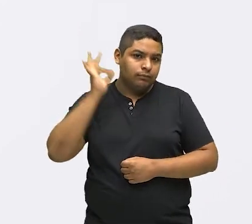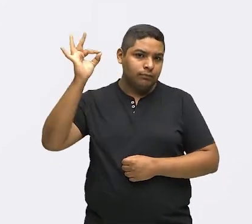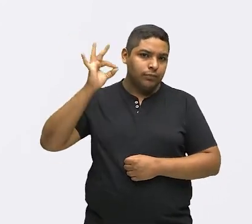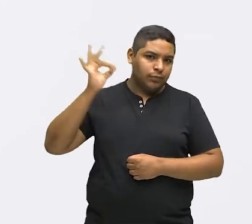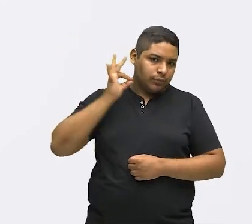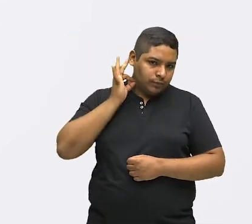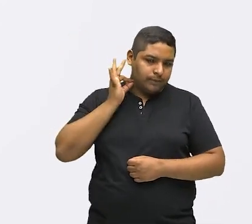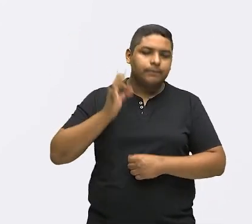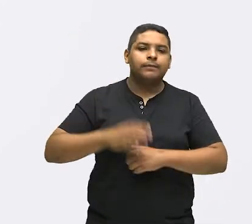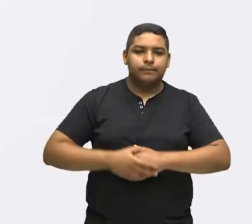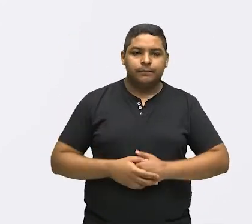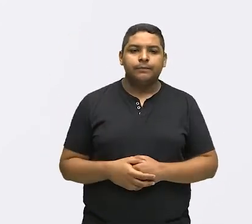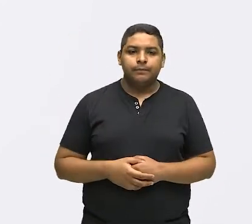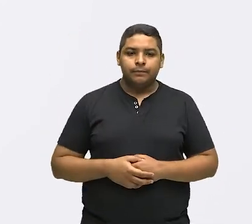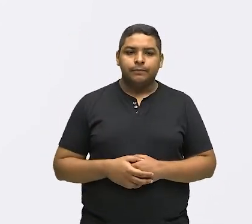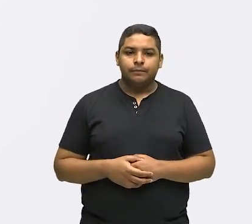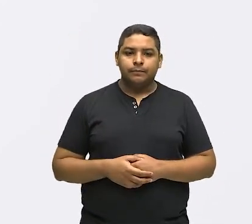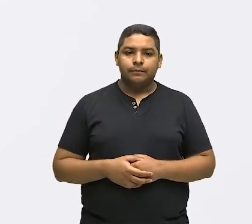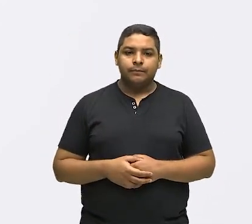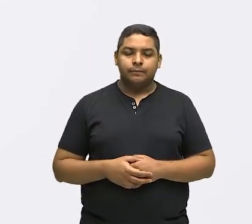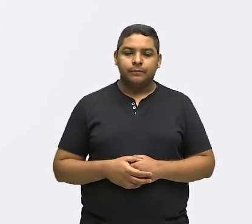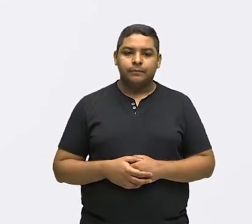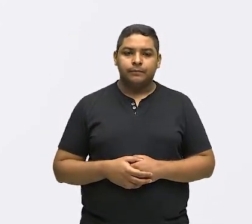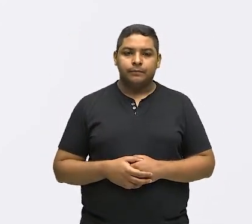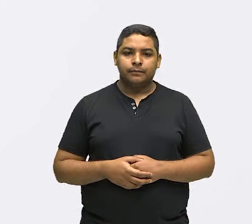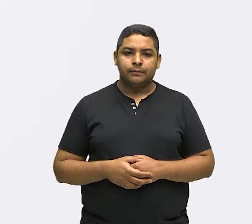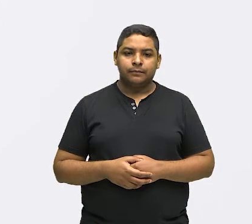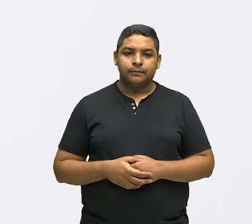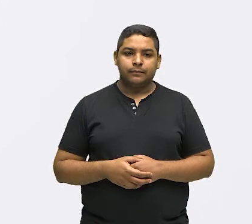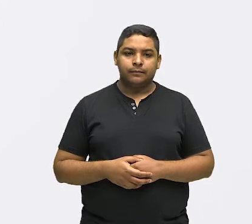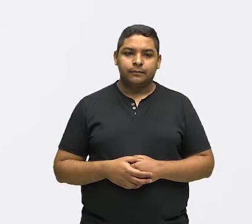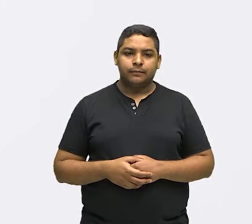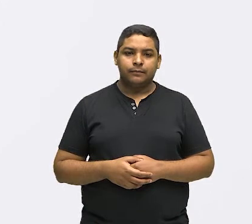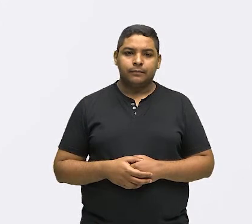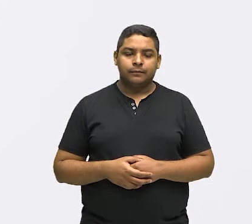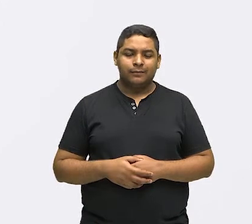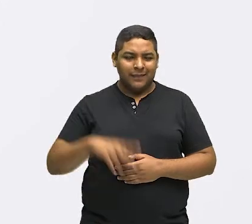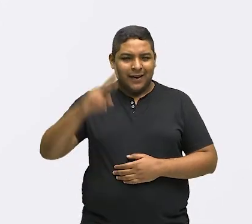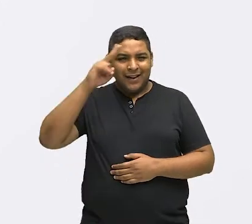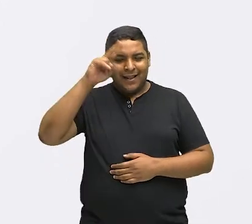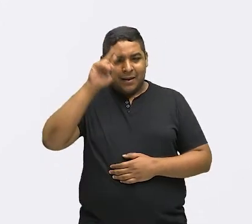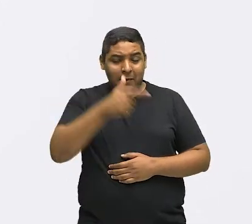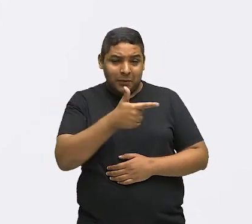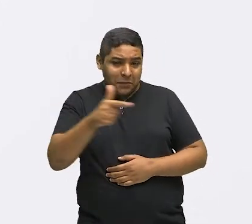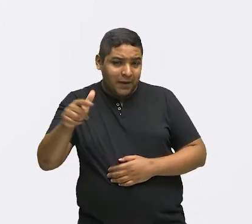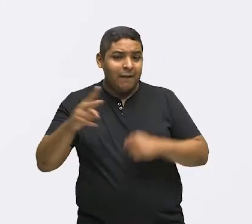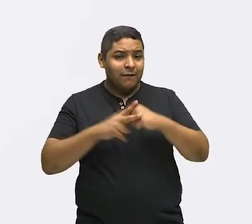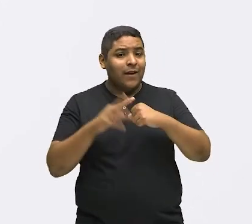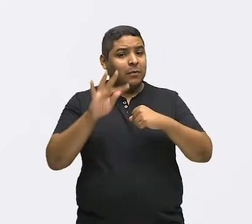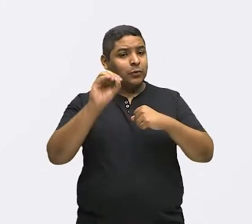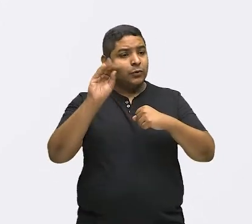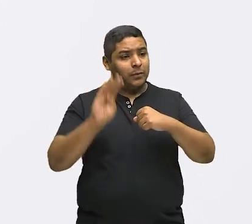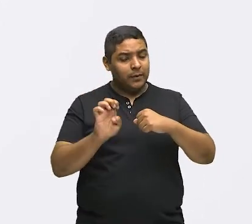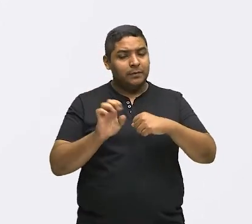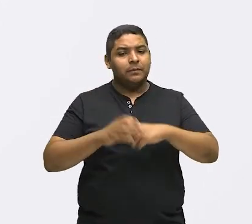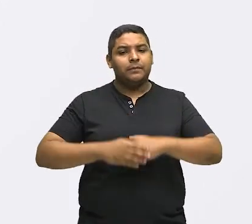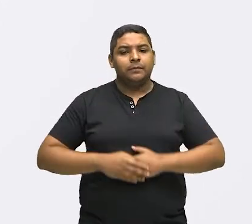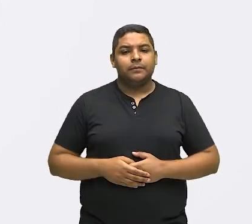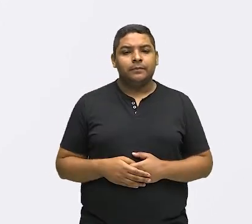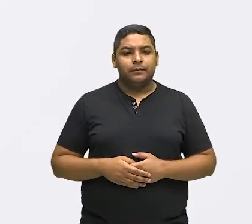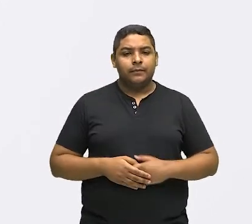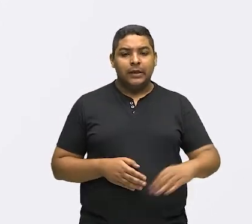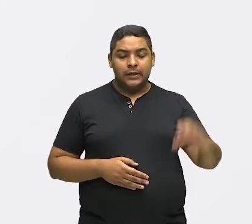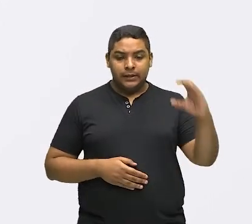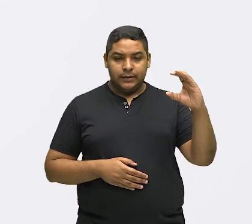aí antes deste nome, que é a palavra B, tudo bem? Lembra que a gente não tem verbo to be nessa frase, não é? Na letra C, nós